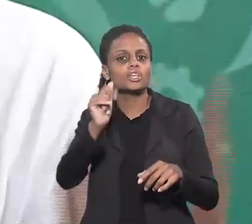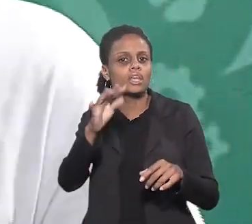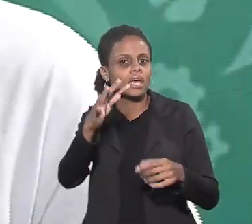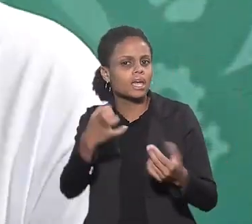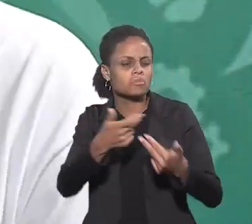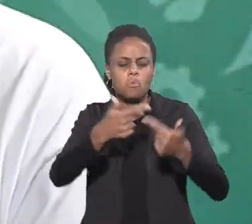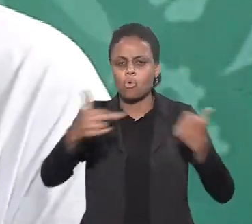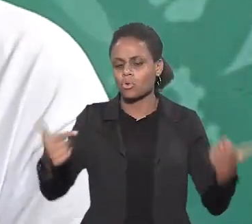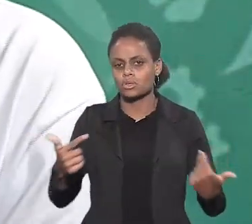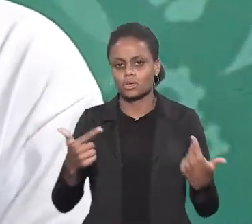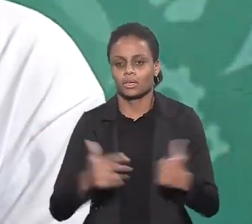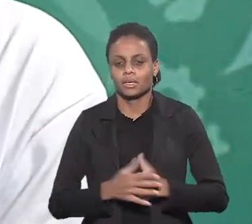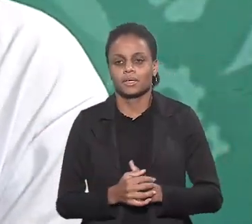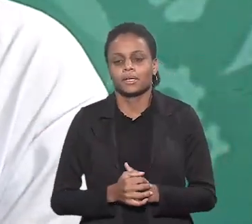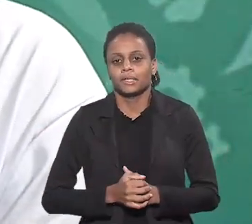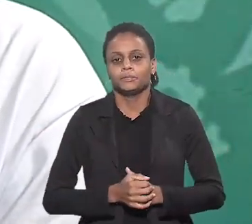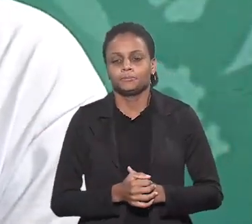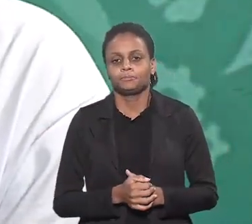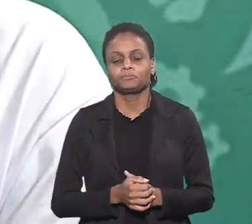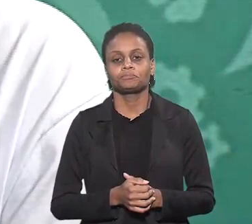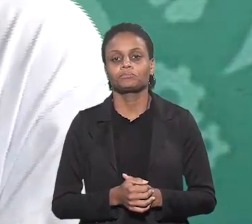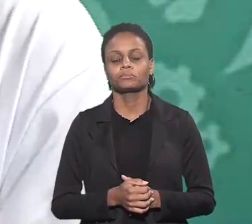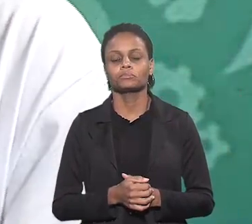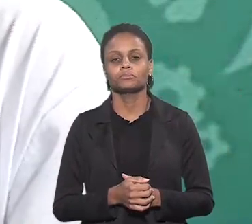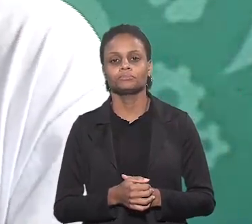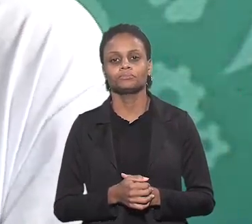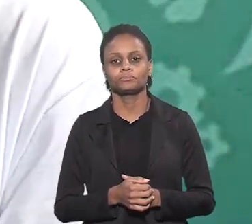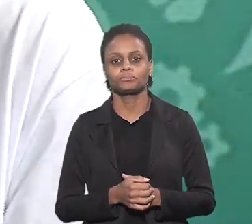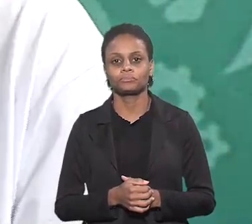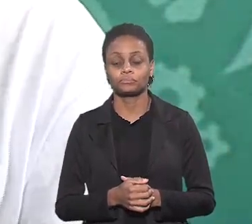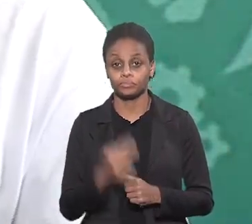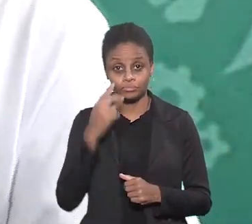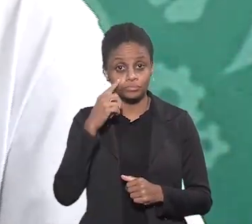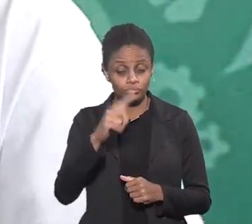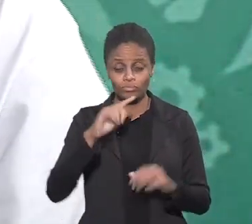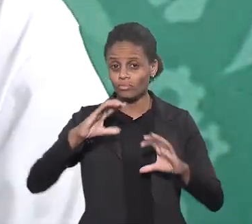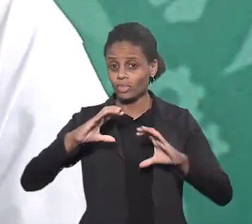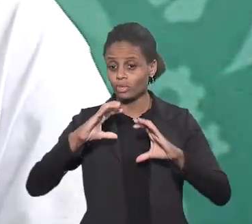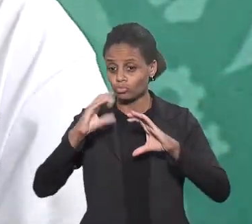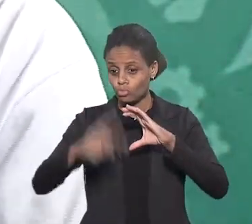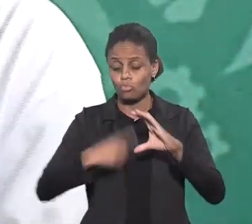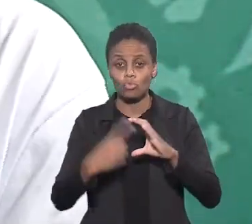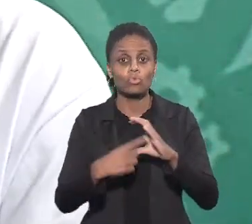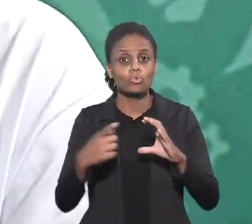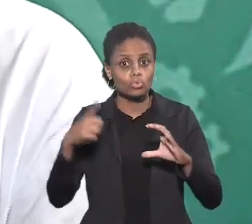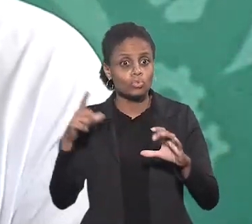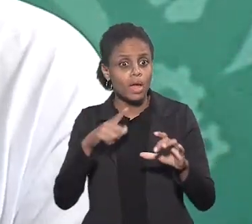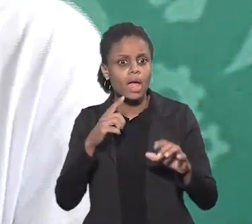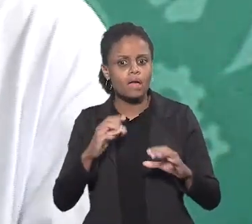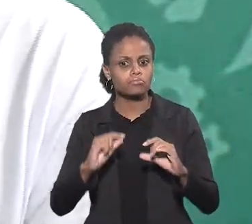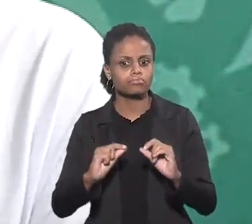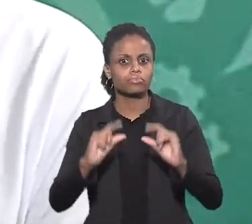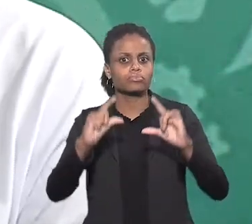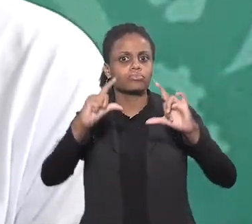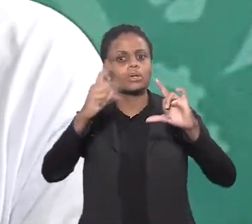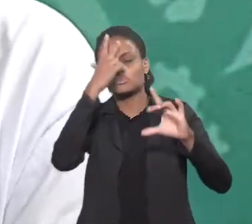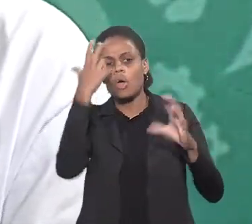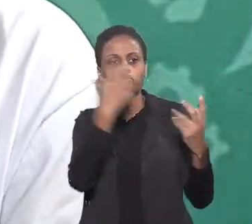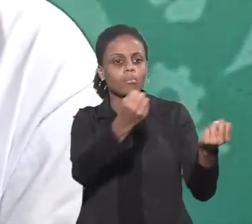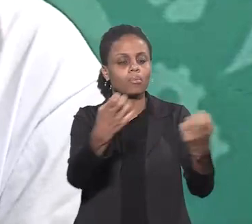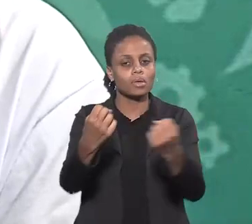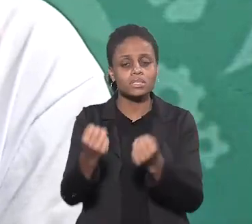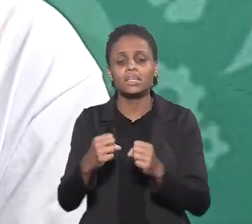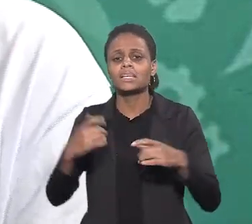e outros meios de transporte. Que eu vejo aqui no mundo há uma tendência muito grande, né, ao patinete, uma aderência muito